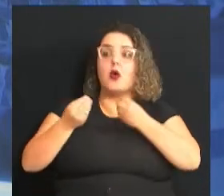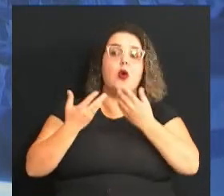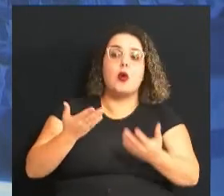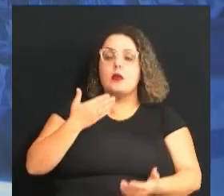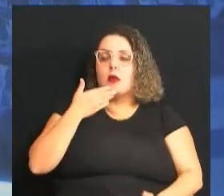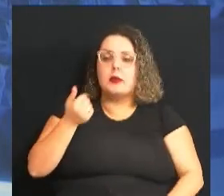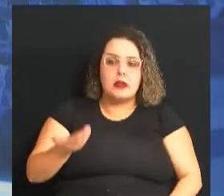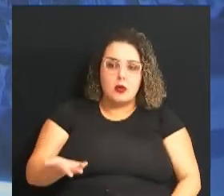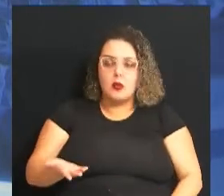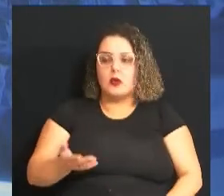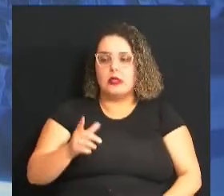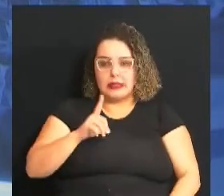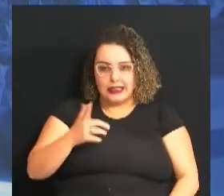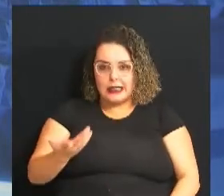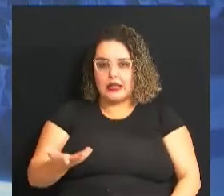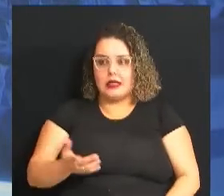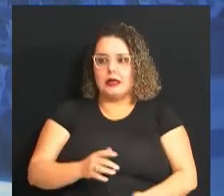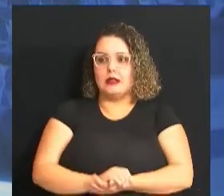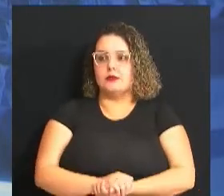melhora?